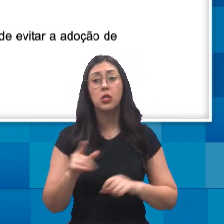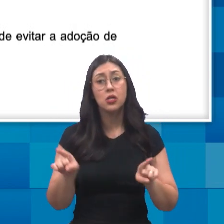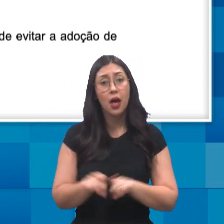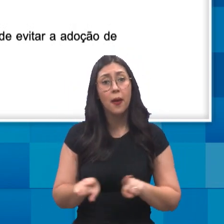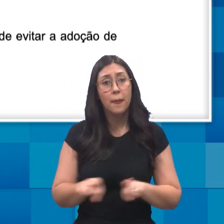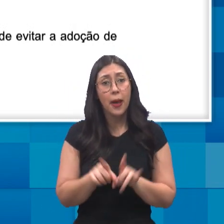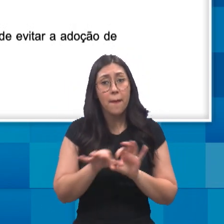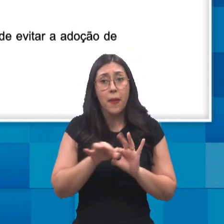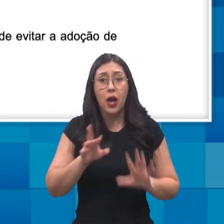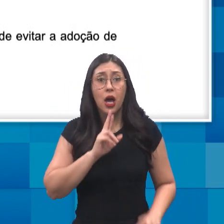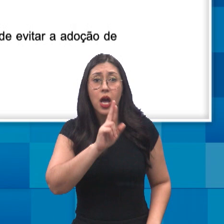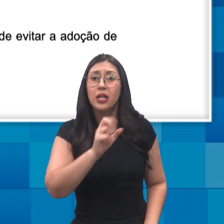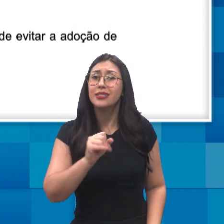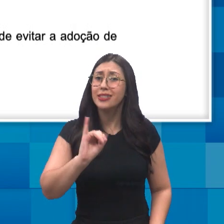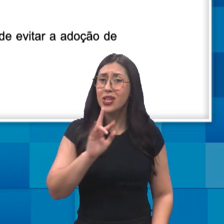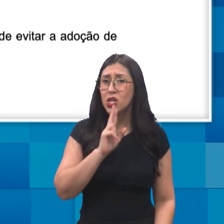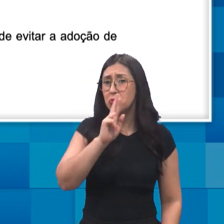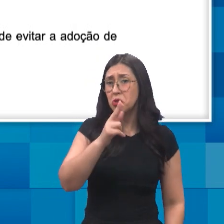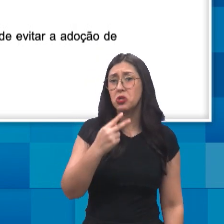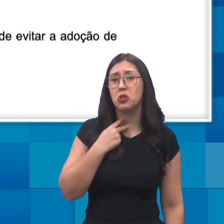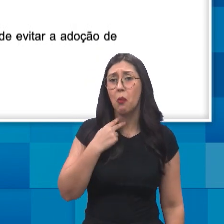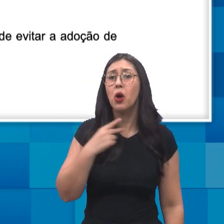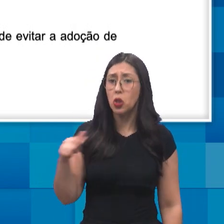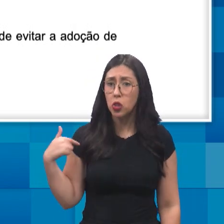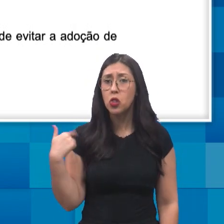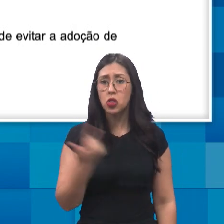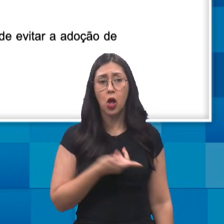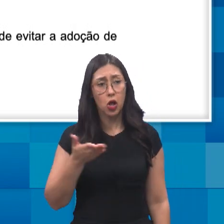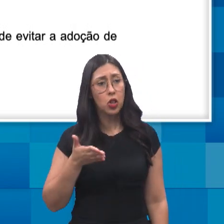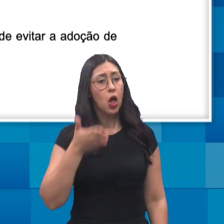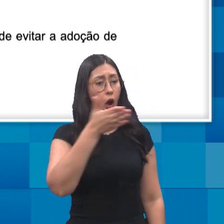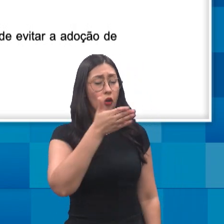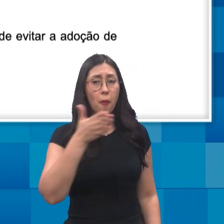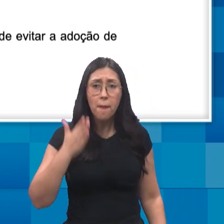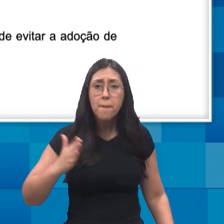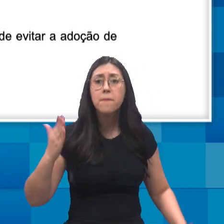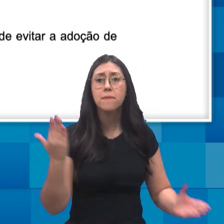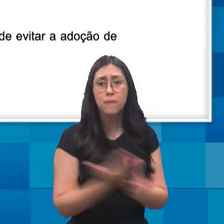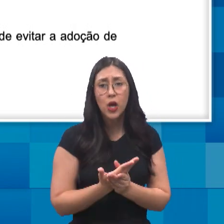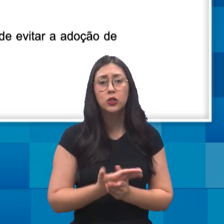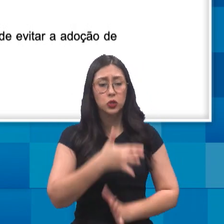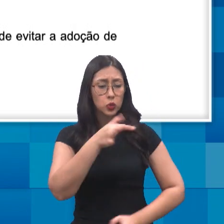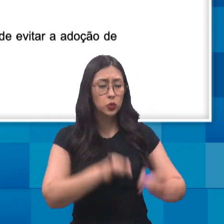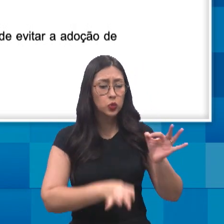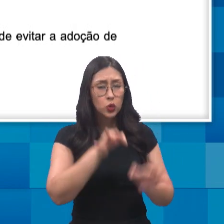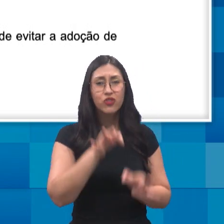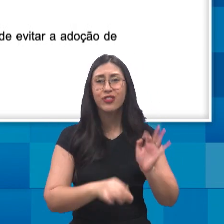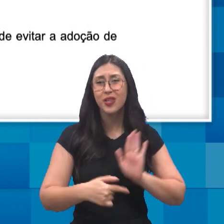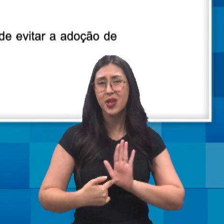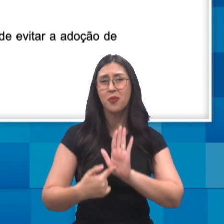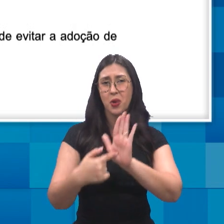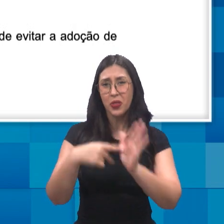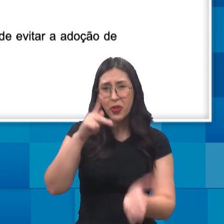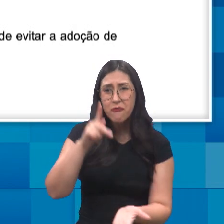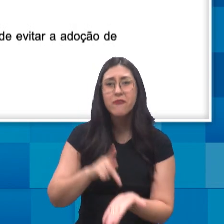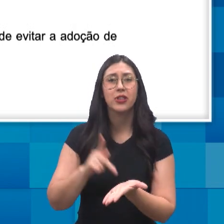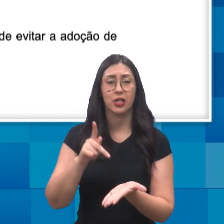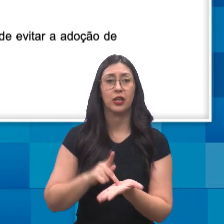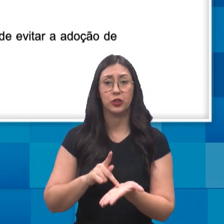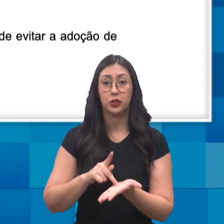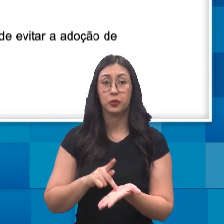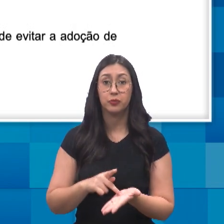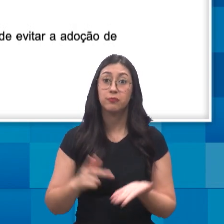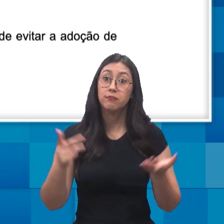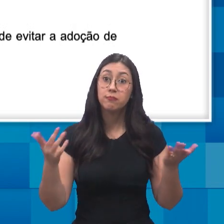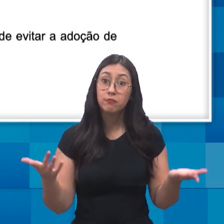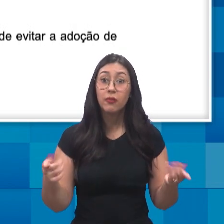Se não der o direito de resposta, aí sim nós procuraremos os meios legais cabíveis para que a verdade seja estabelecida. E aí mando